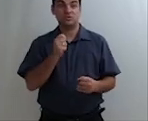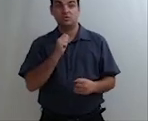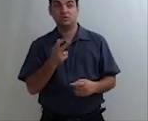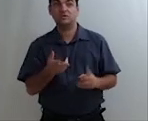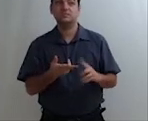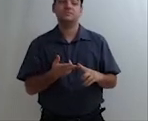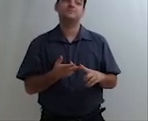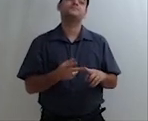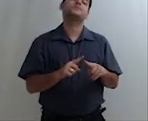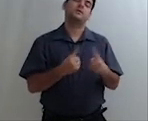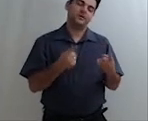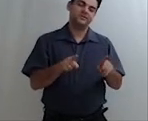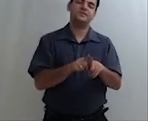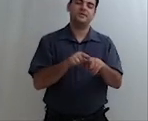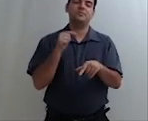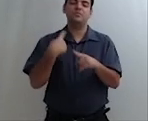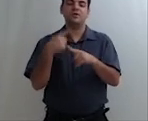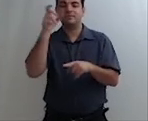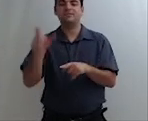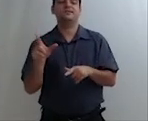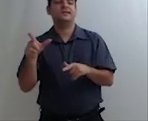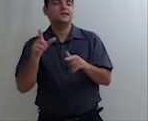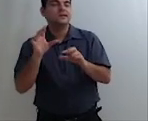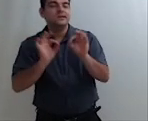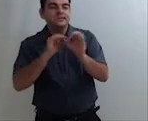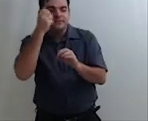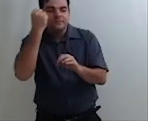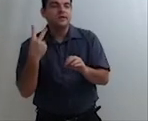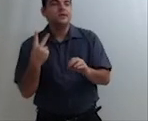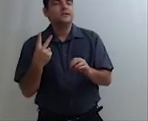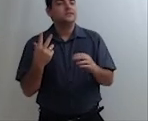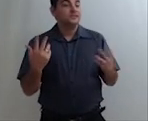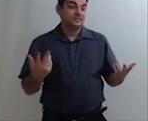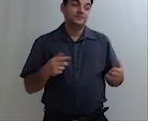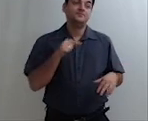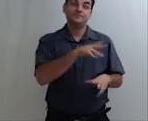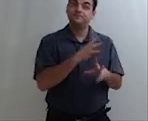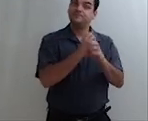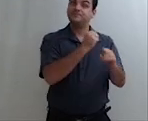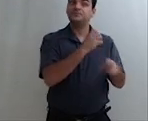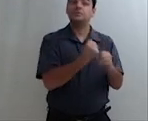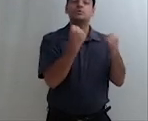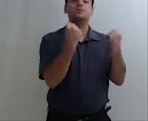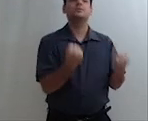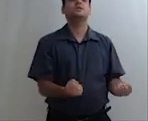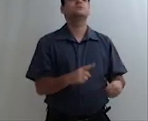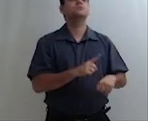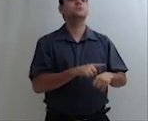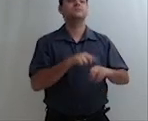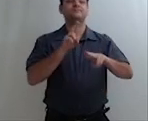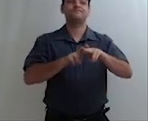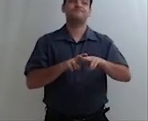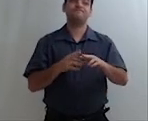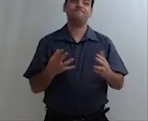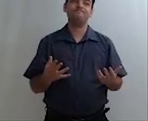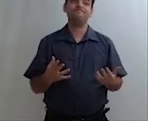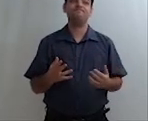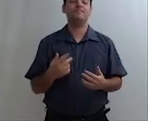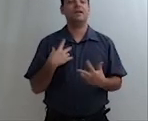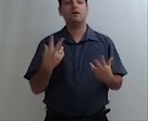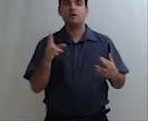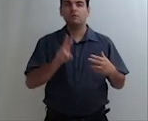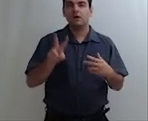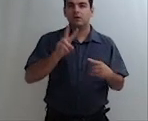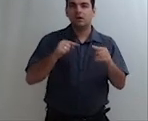do réu no seio da organização criminosa não se trata de estabelecer um peso valor sobre a fração de aumento aplicada pela valoração desfavorável de uma